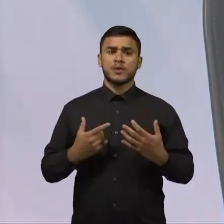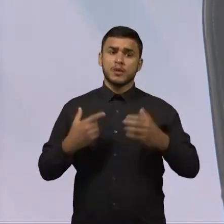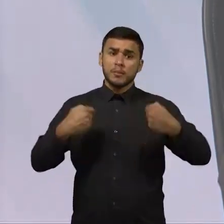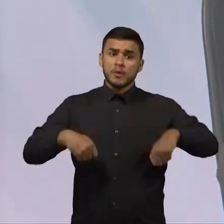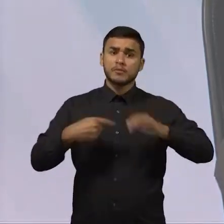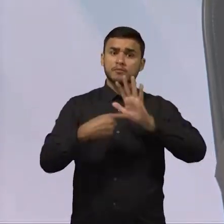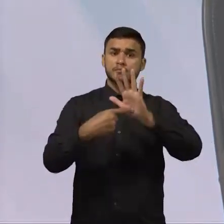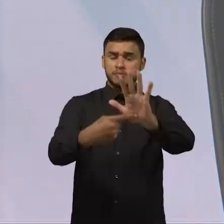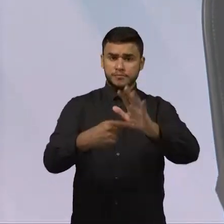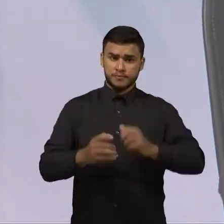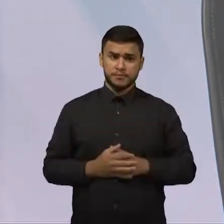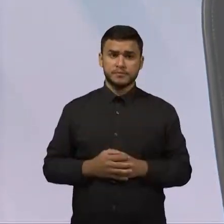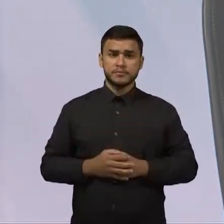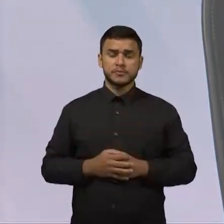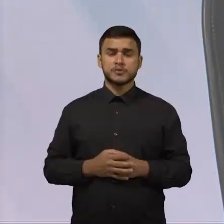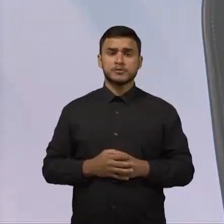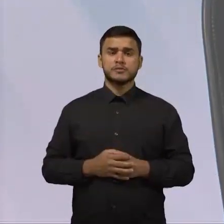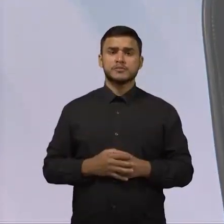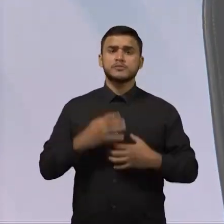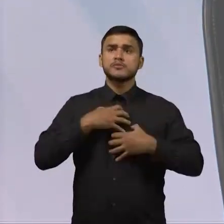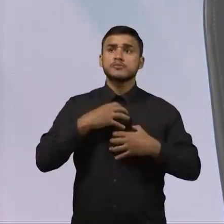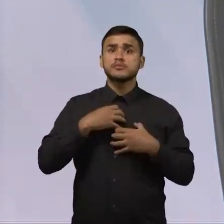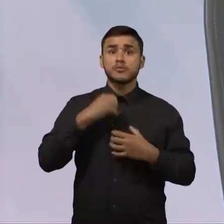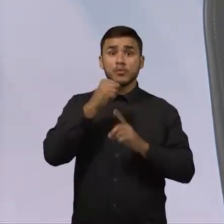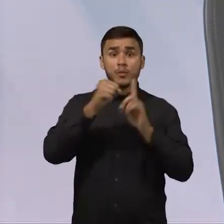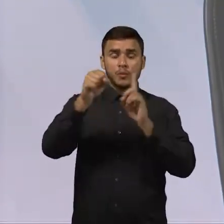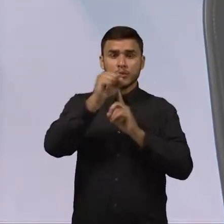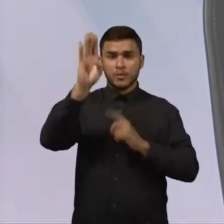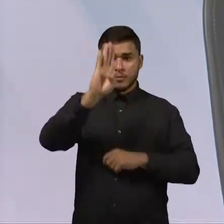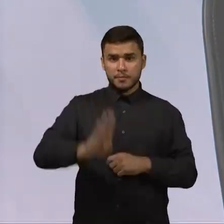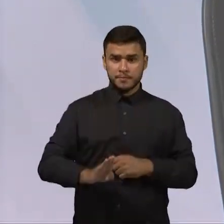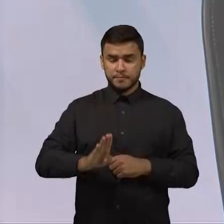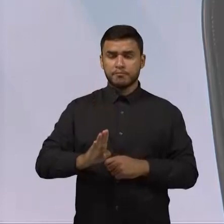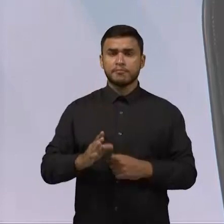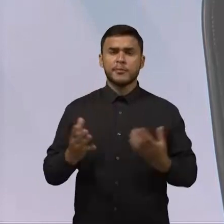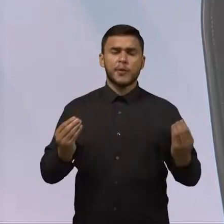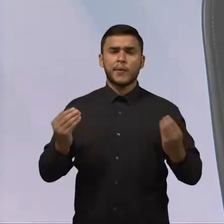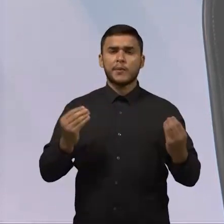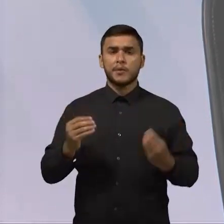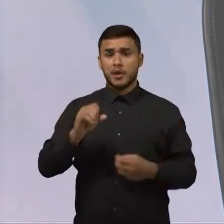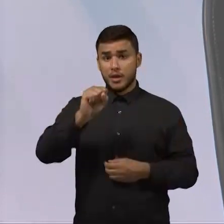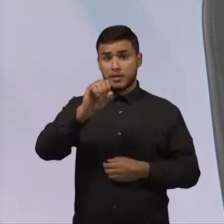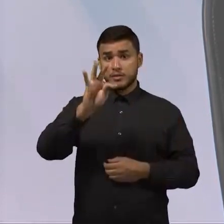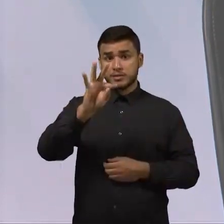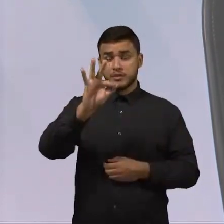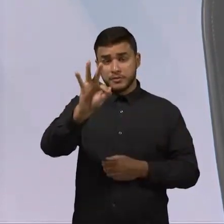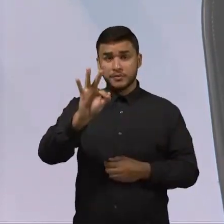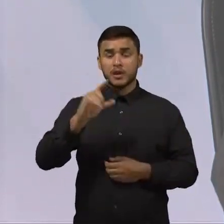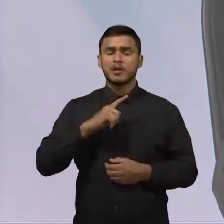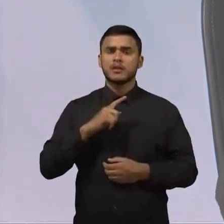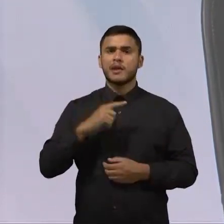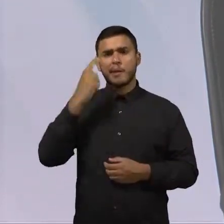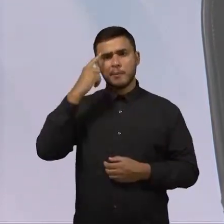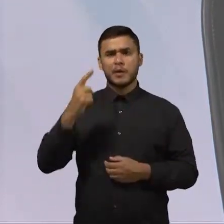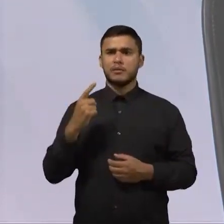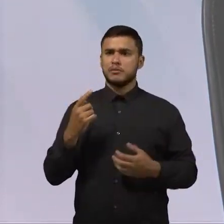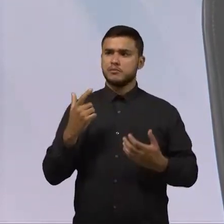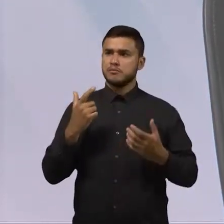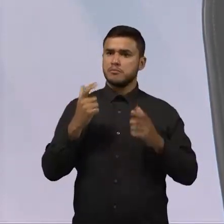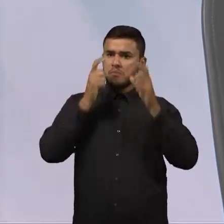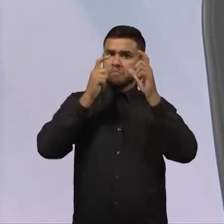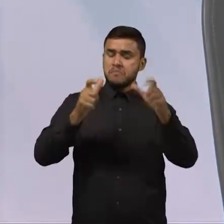ludiano o sentimento da sociedade brasileira que acha que o Supremo está ali para atender determinados